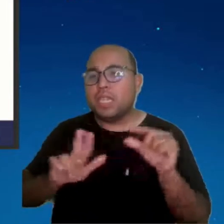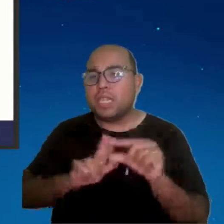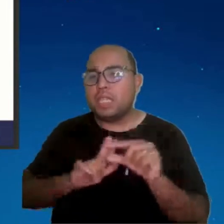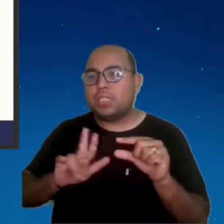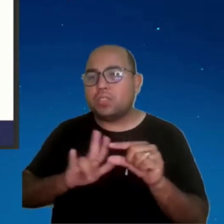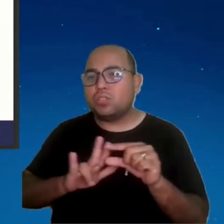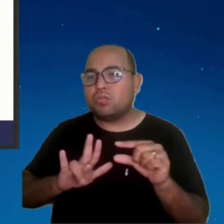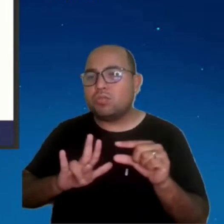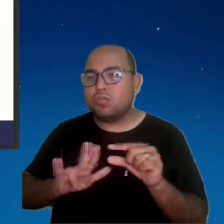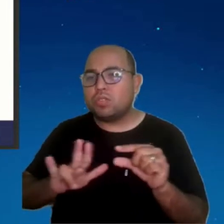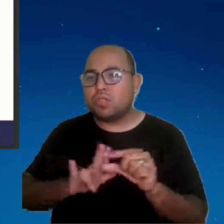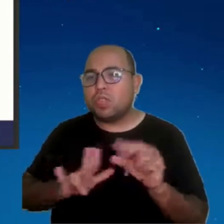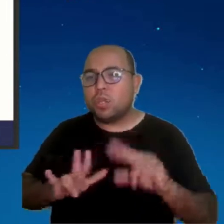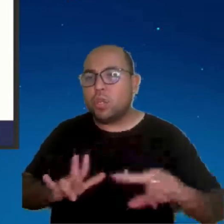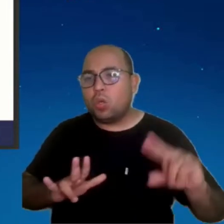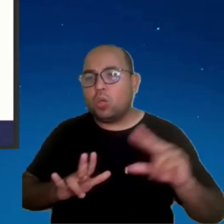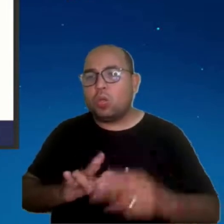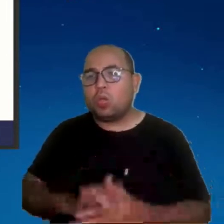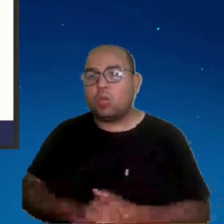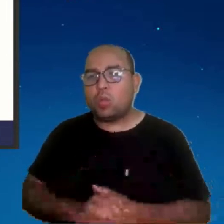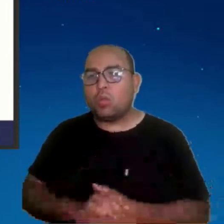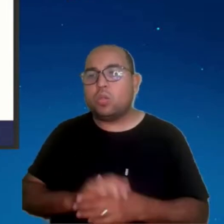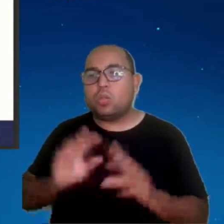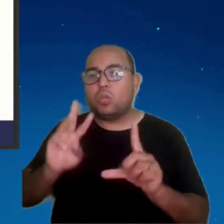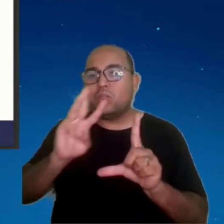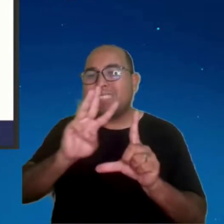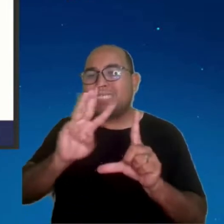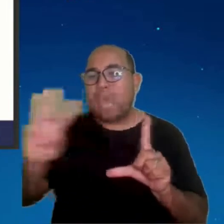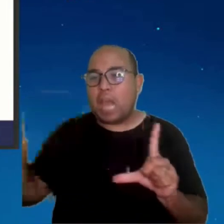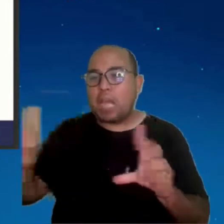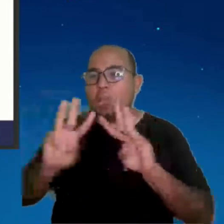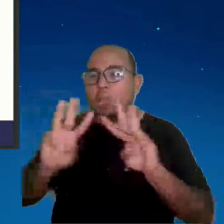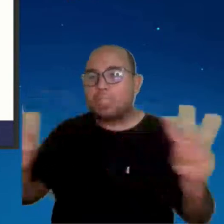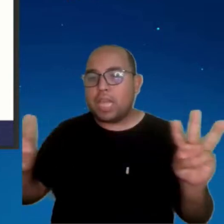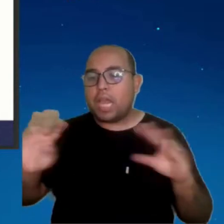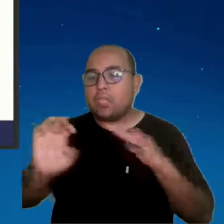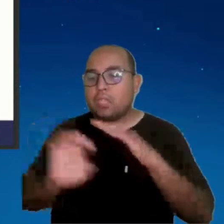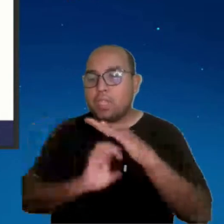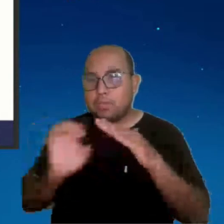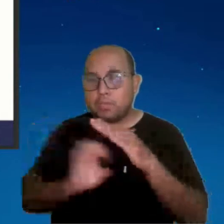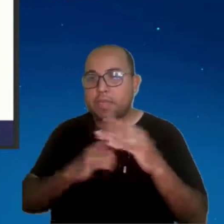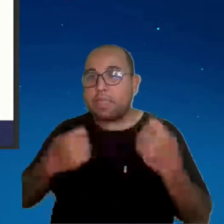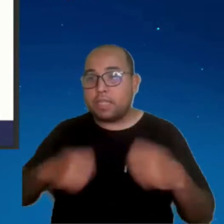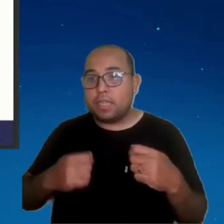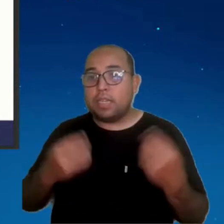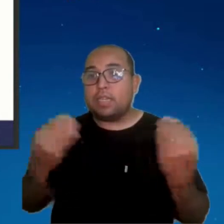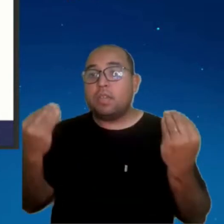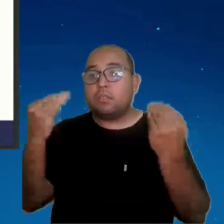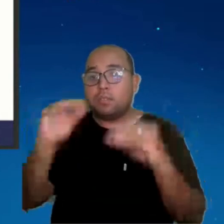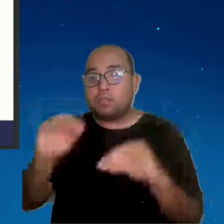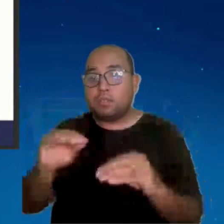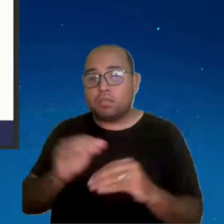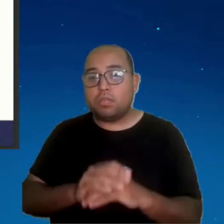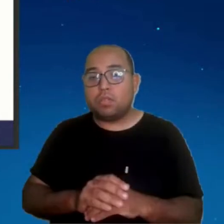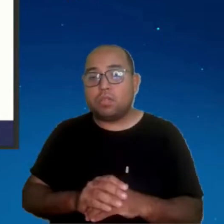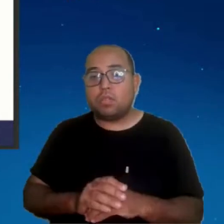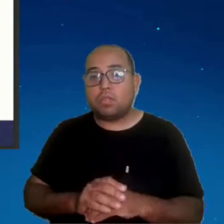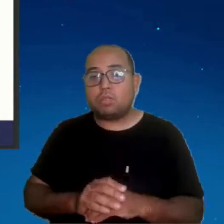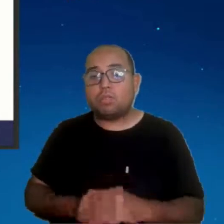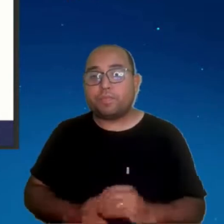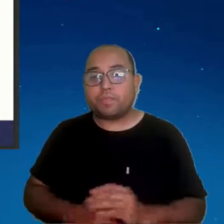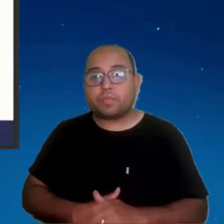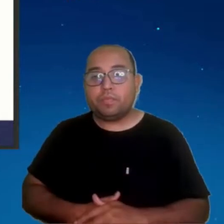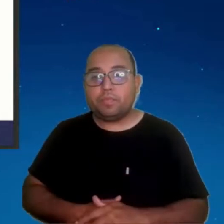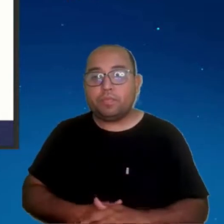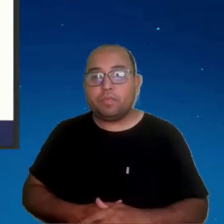saiu errado. Mas assim, o site das empresas, que as empresas precisam botar um momento, lá o seu careers,